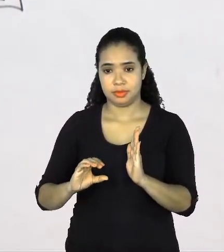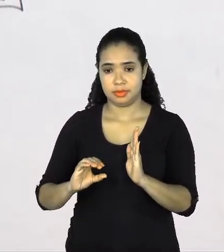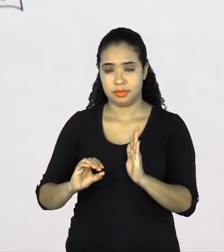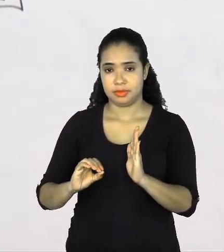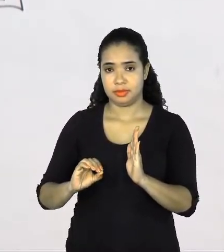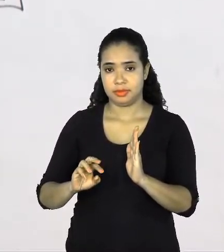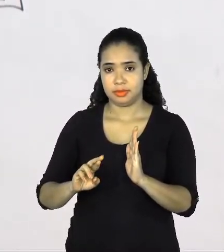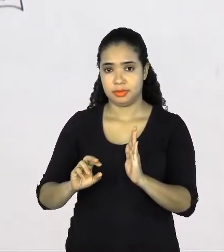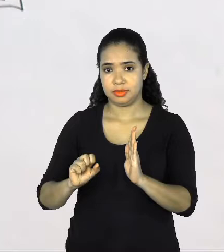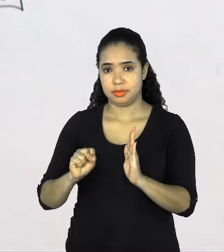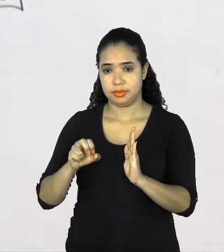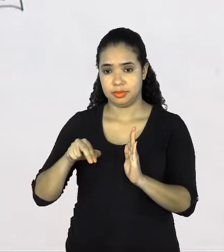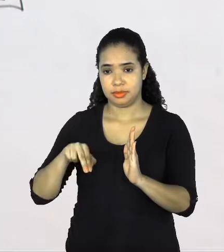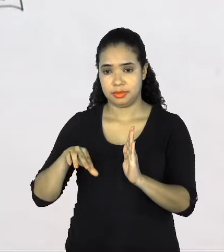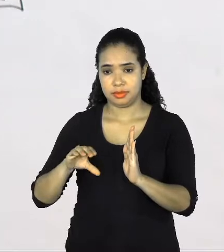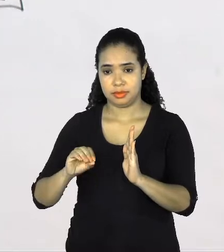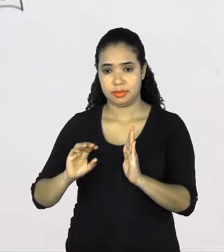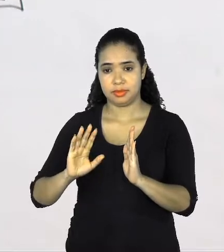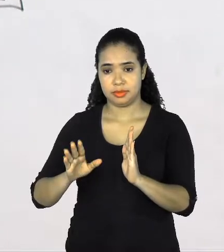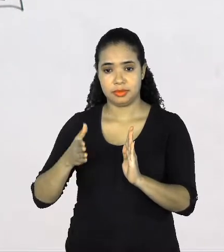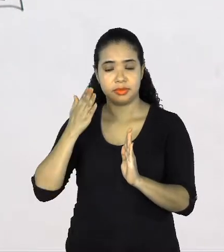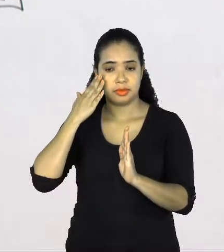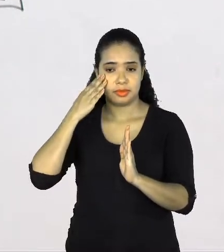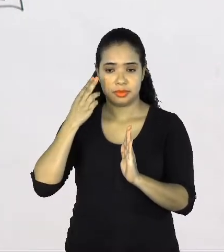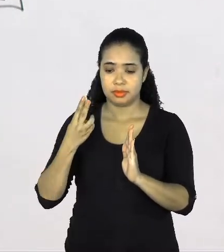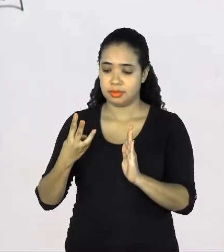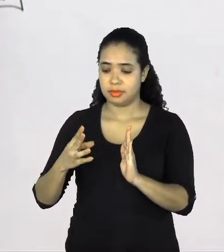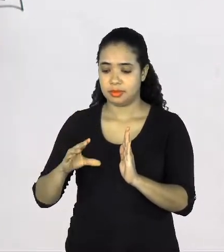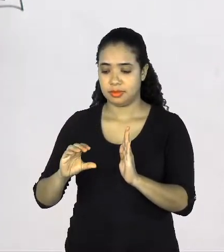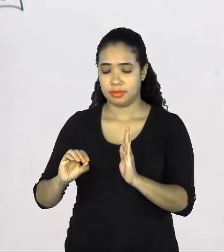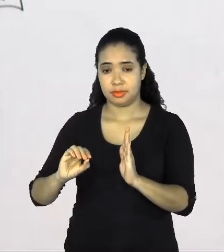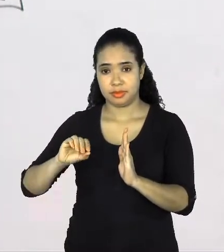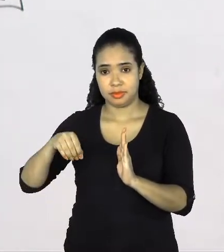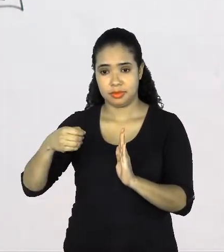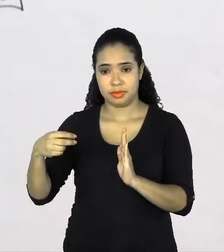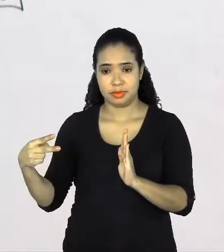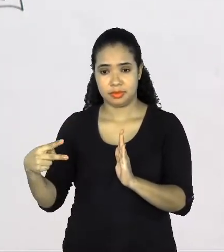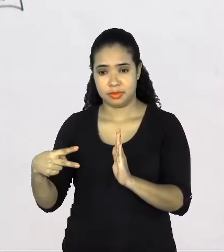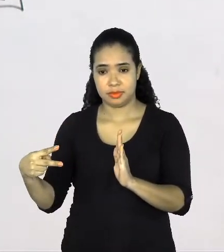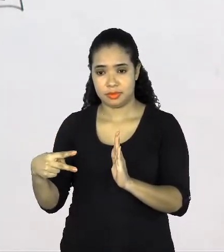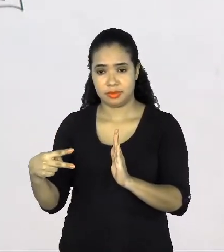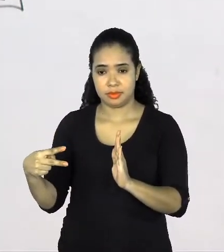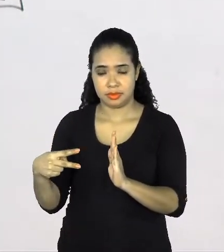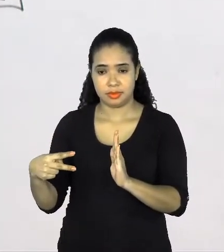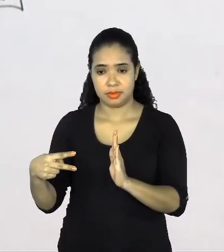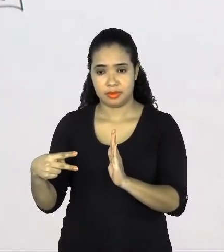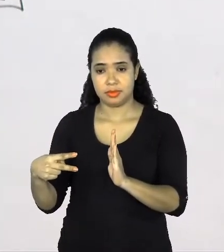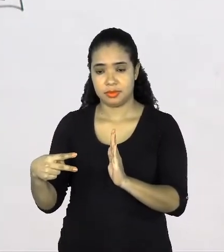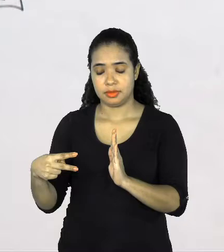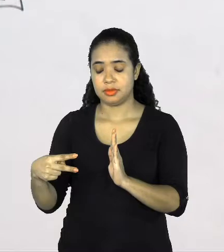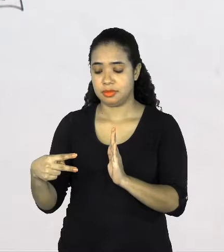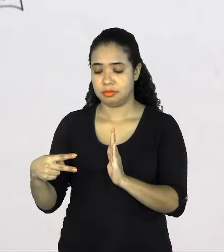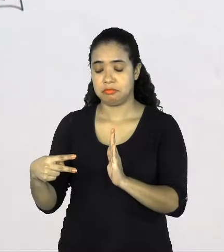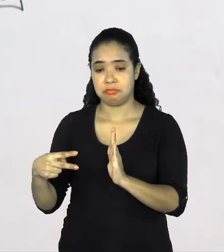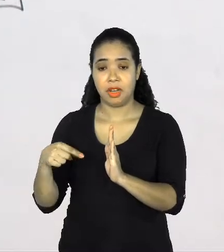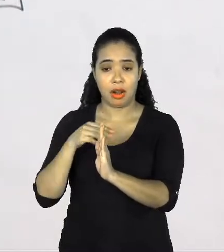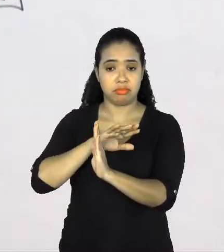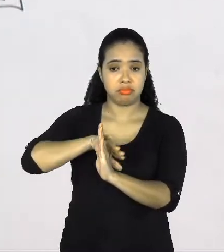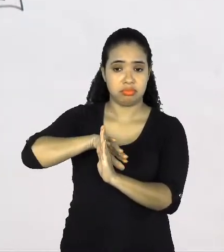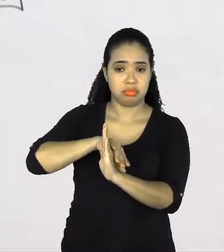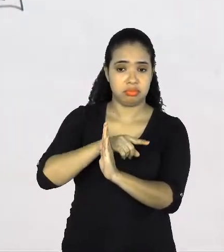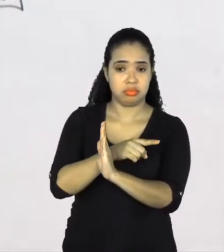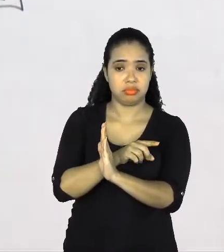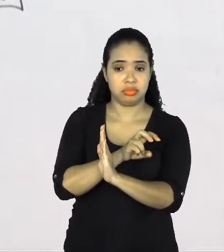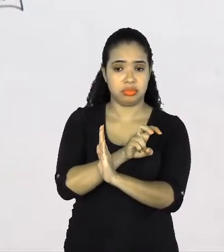tenho 60 graus, eu já sei que o cosseno de 30 também é raiz de 3 sobre 2. Por que